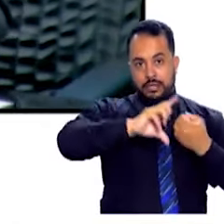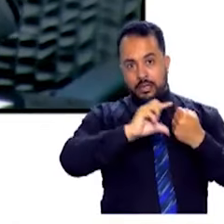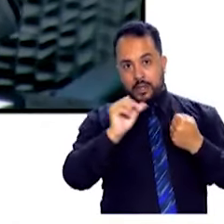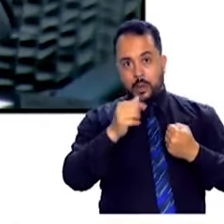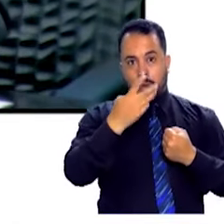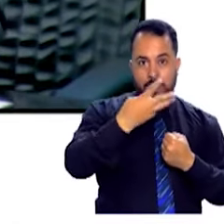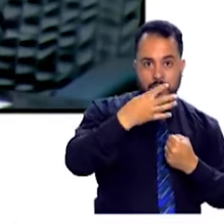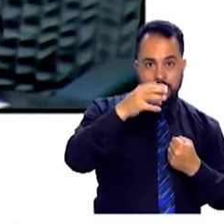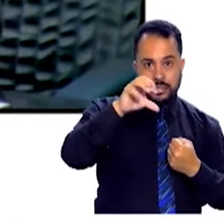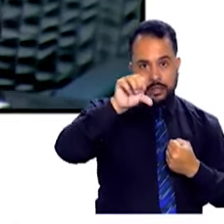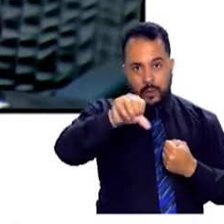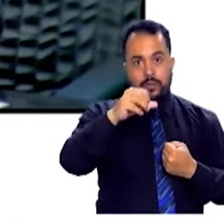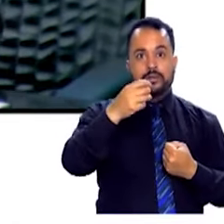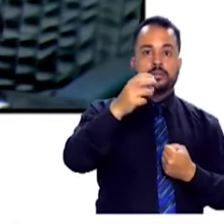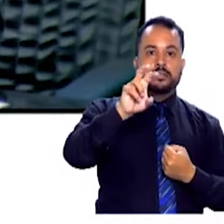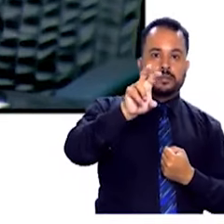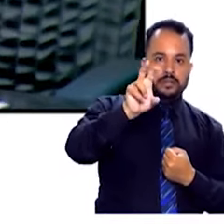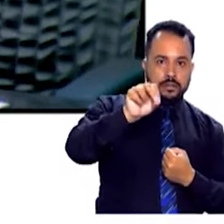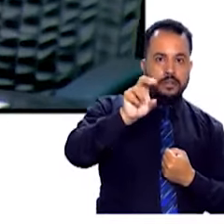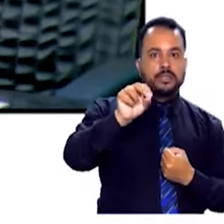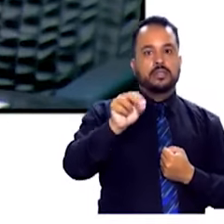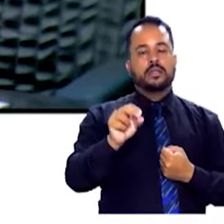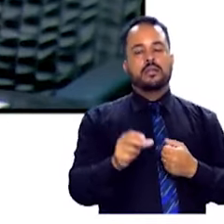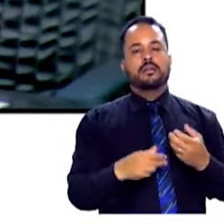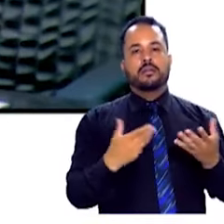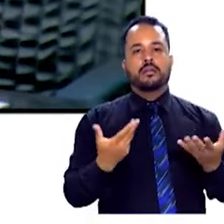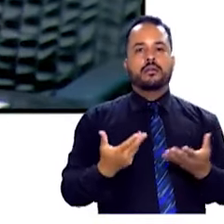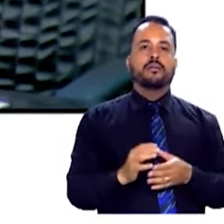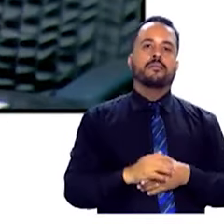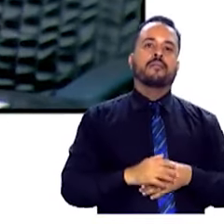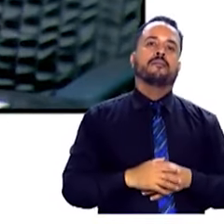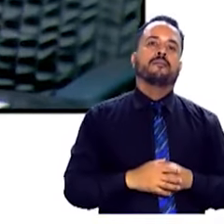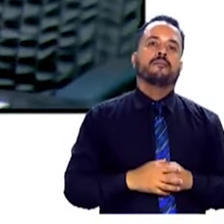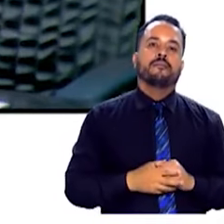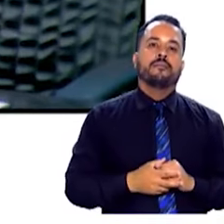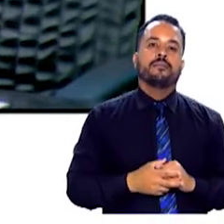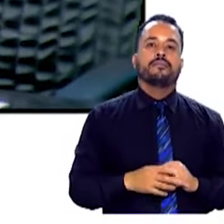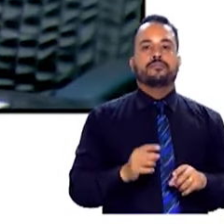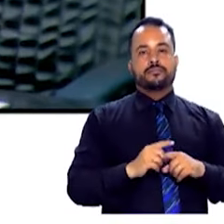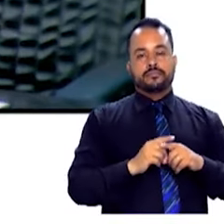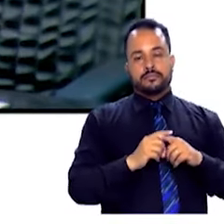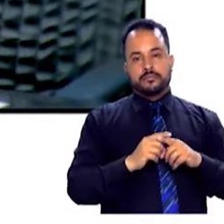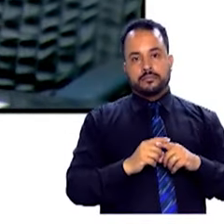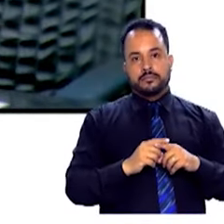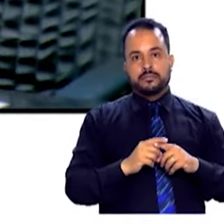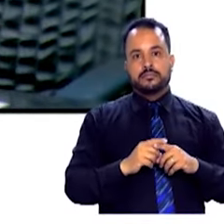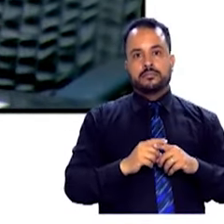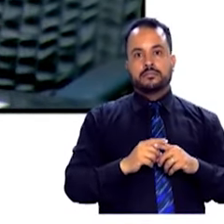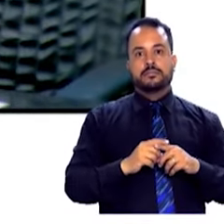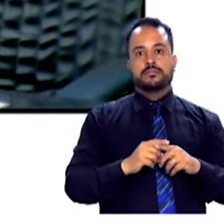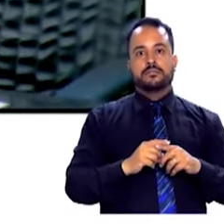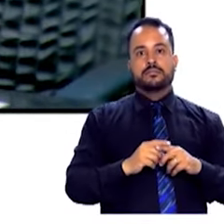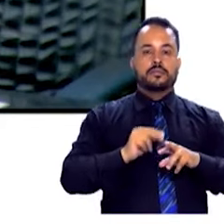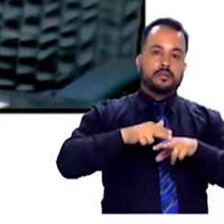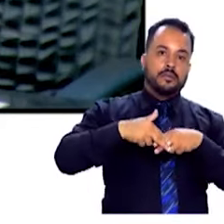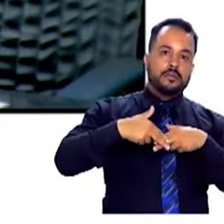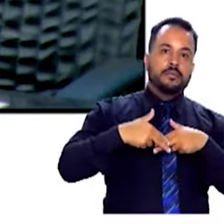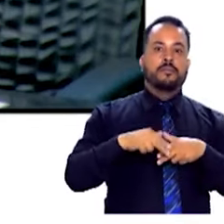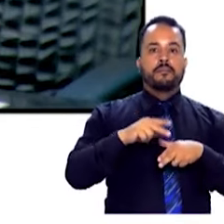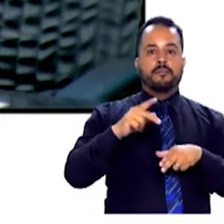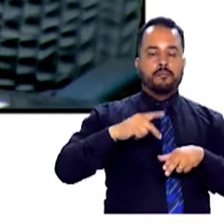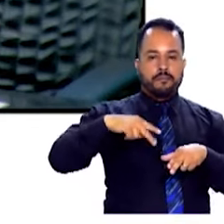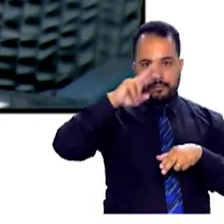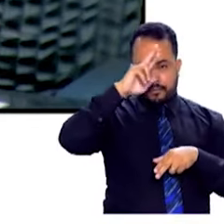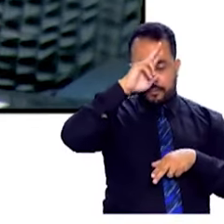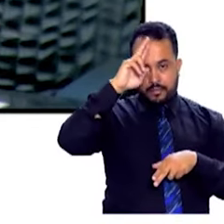e50 segundo a modificação de 2007 então Eh peru tem filtros negativos e positivos de